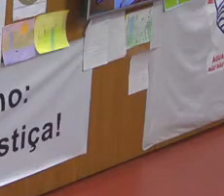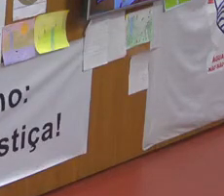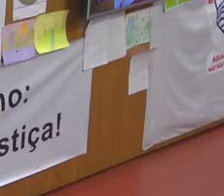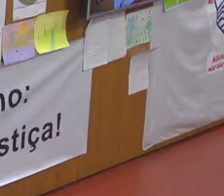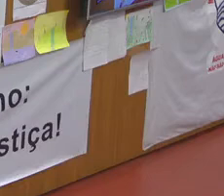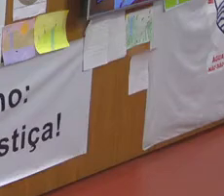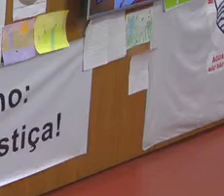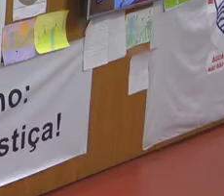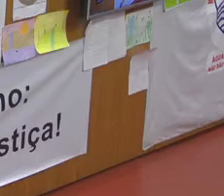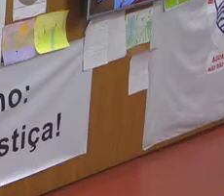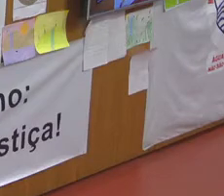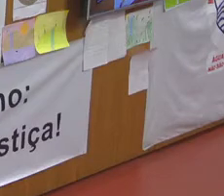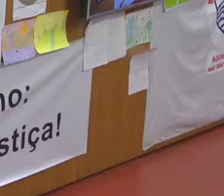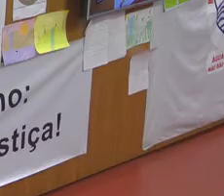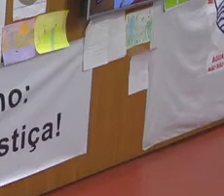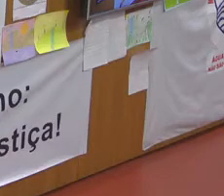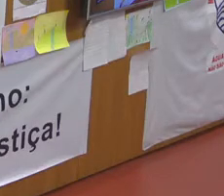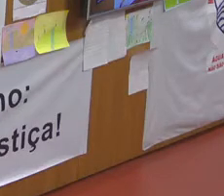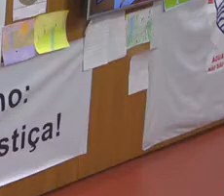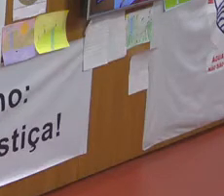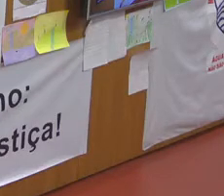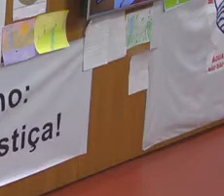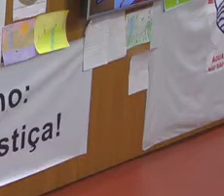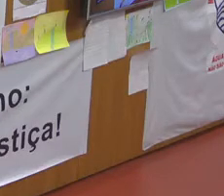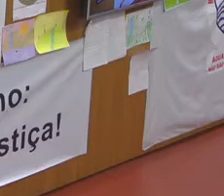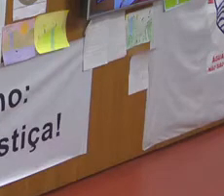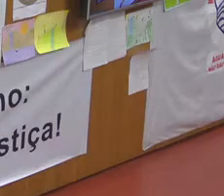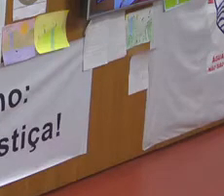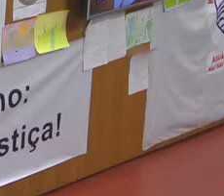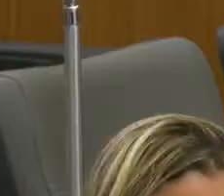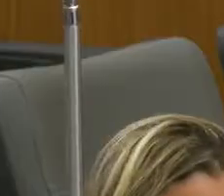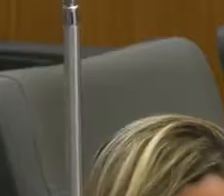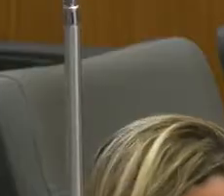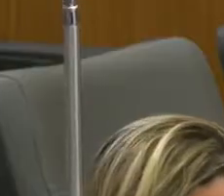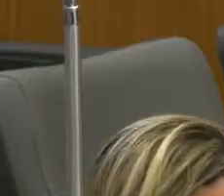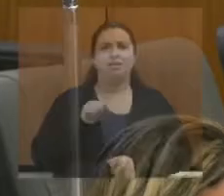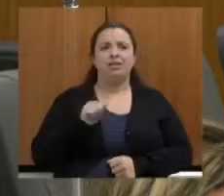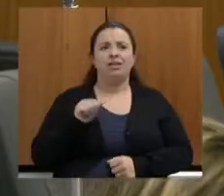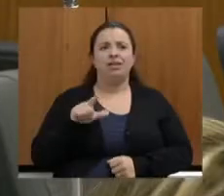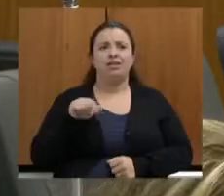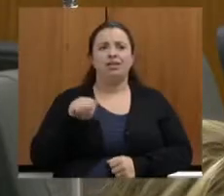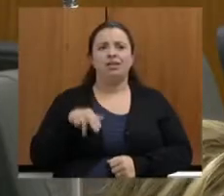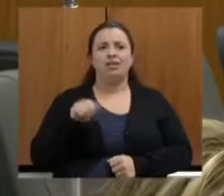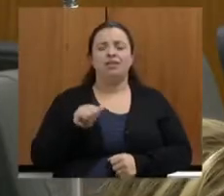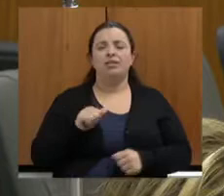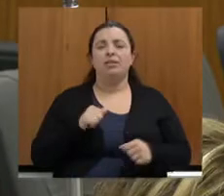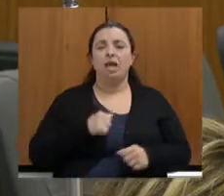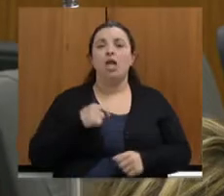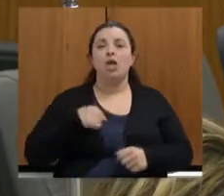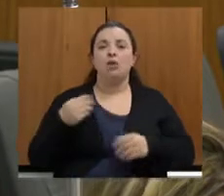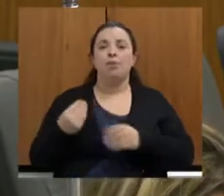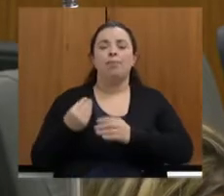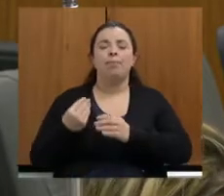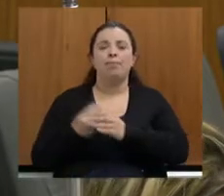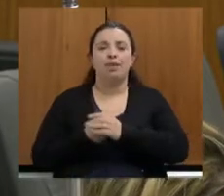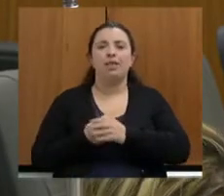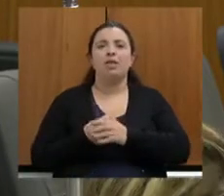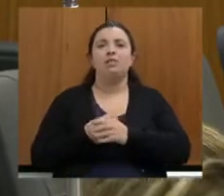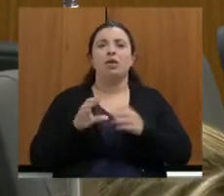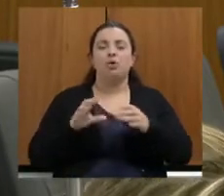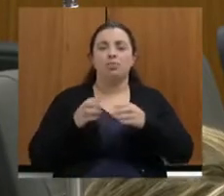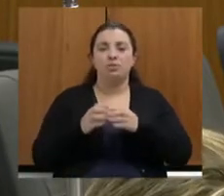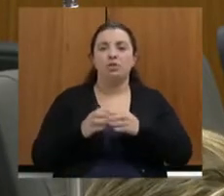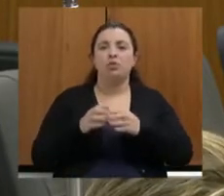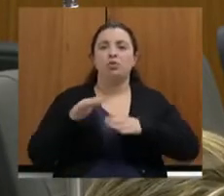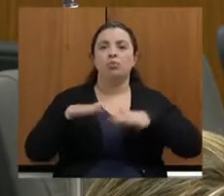meu nome é Vera sou da Comunidade Gesteira faço parte da comissão movimento do